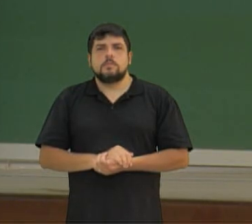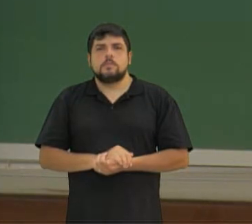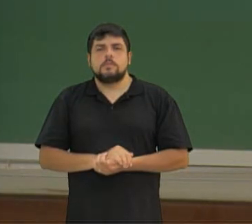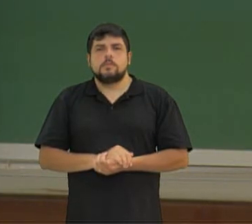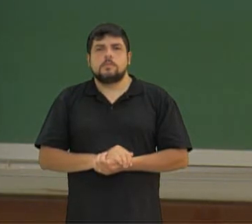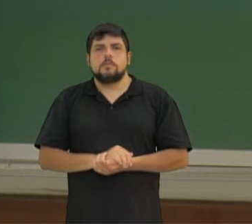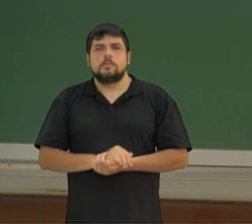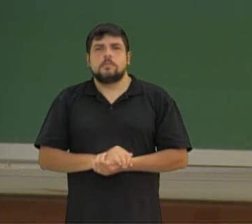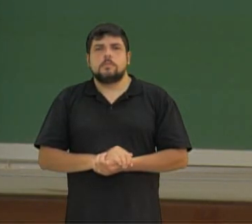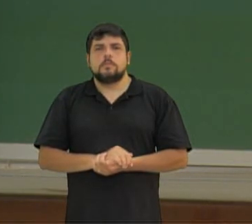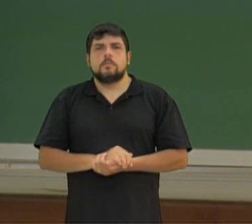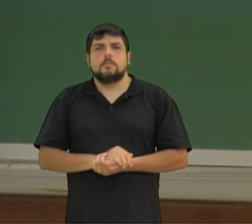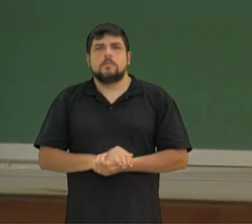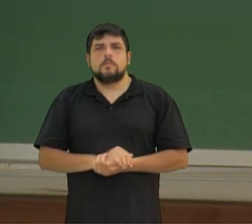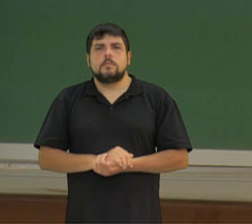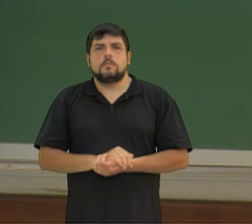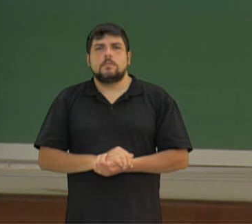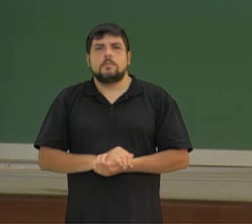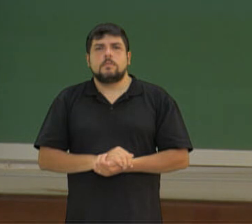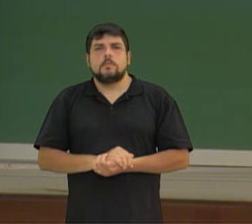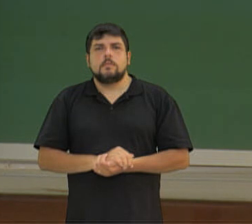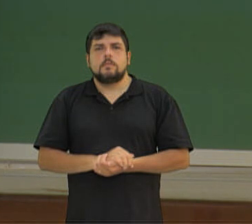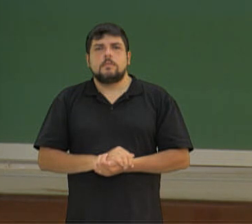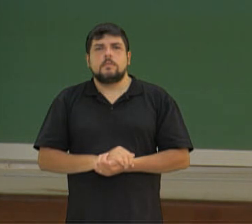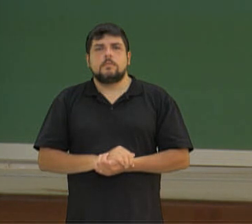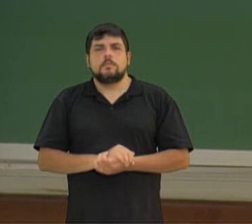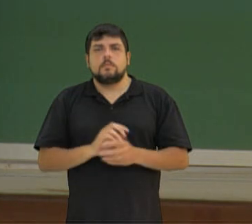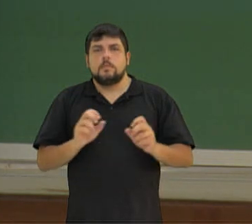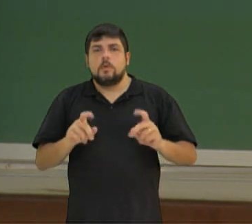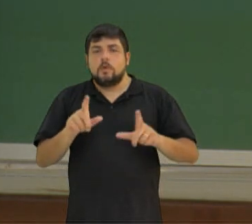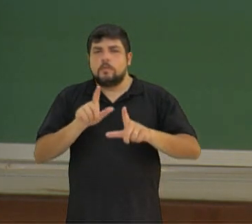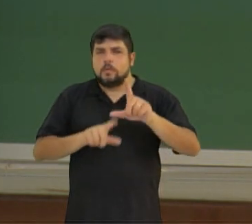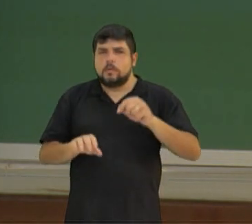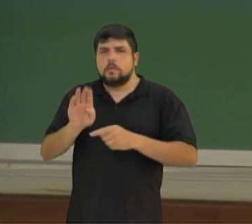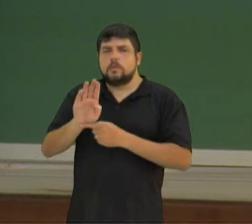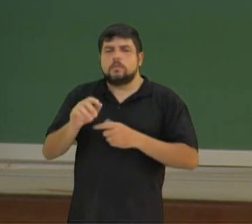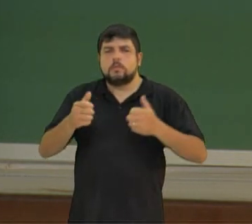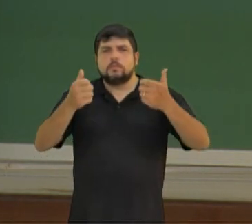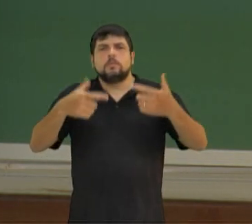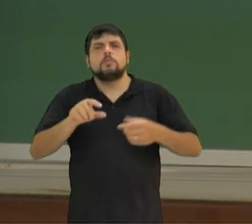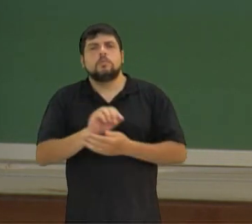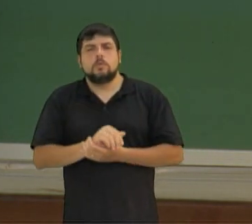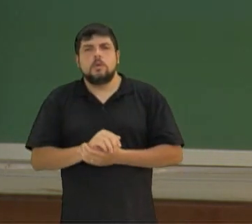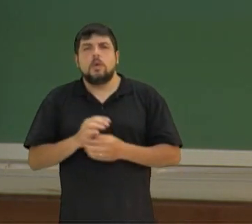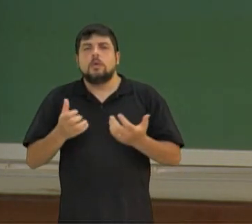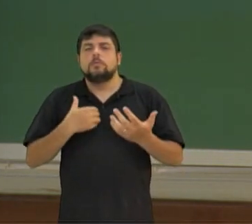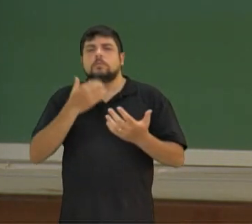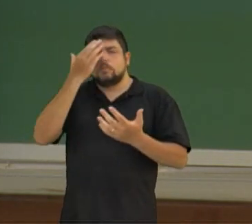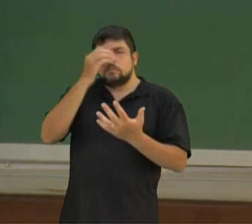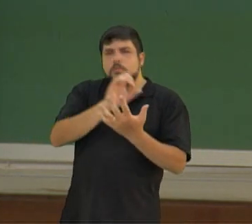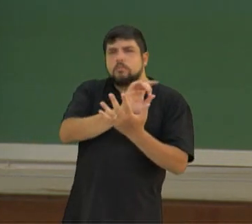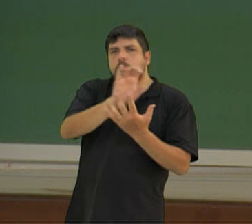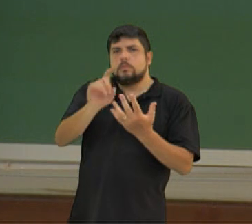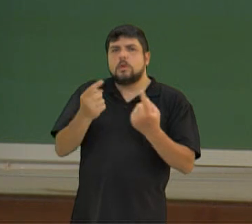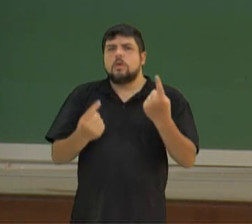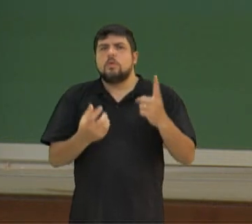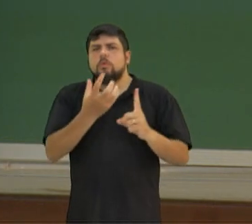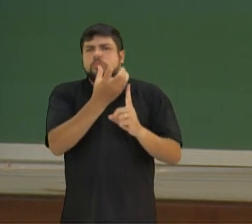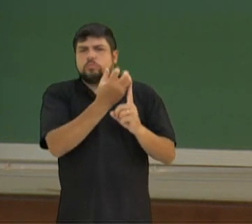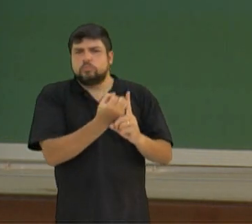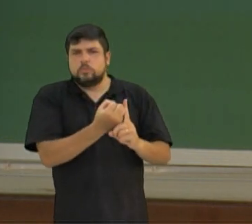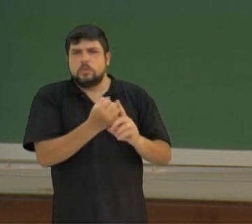para o CH4, ok? Na letra B, ele fala o seguinte: indique o elemento que se oxida mostrando a